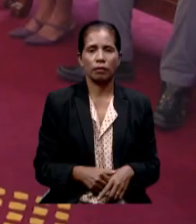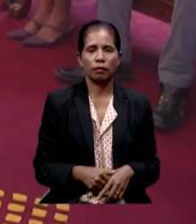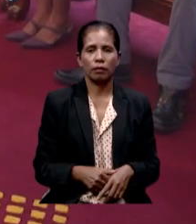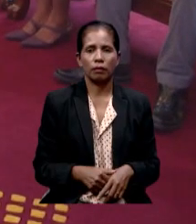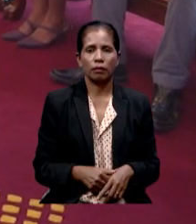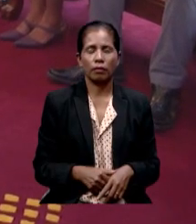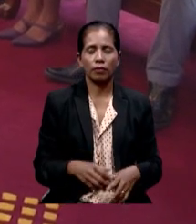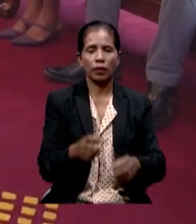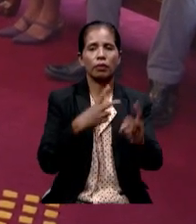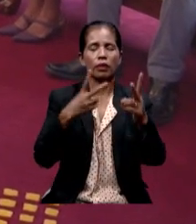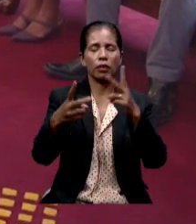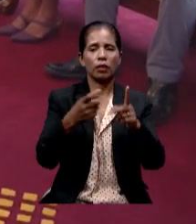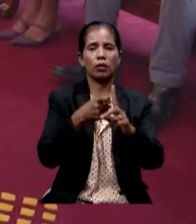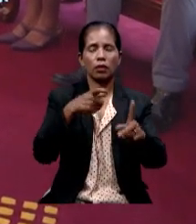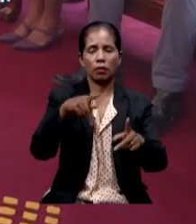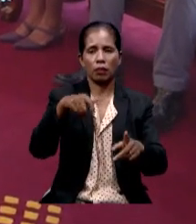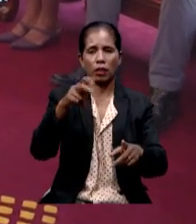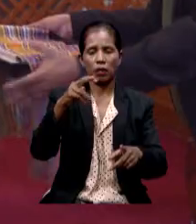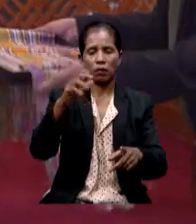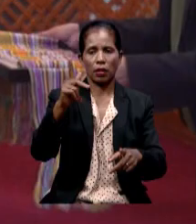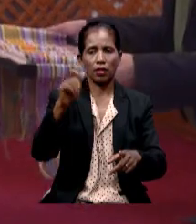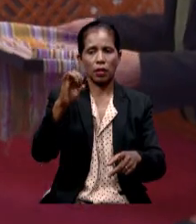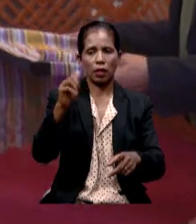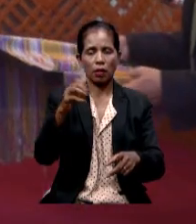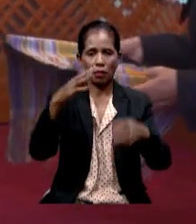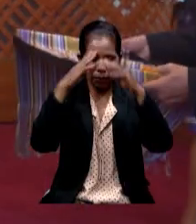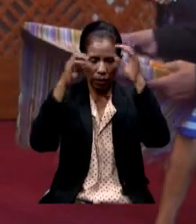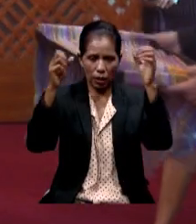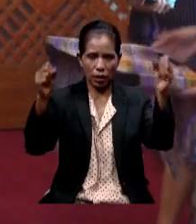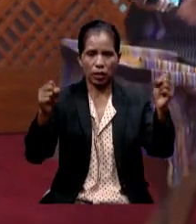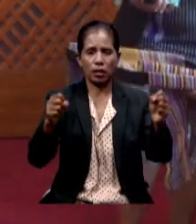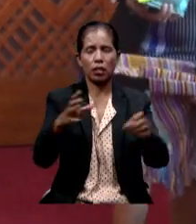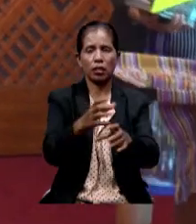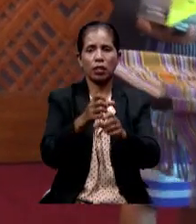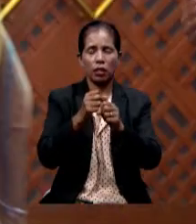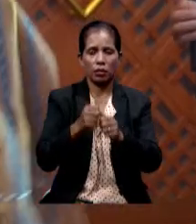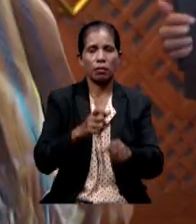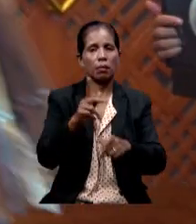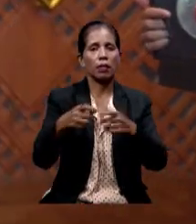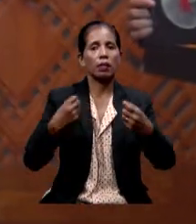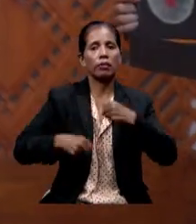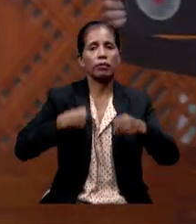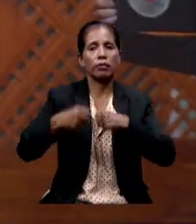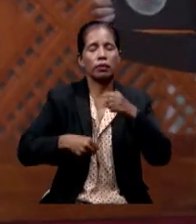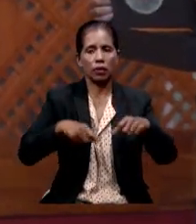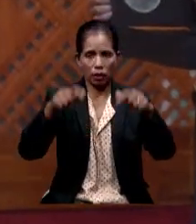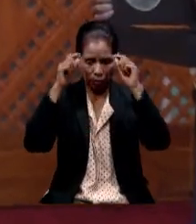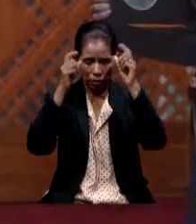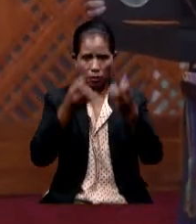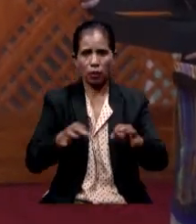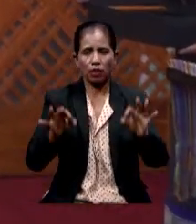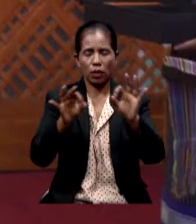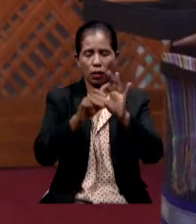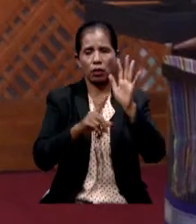A foi simu visita o Manny Pacquiao, presidente da República José Ramos Horta Hateten, presença boxista nian e Timor Leste importante, o motiva jovem